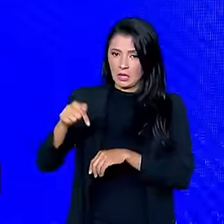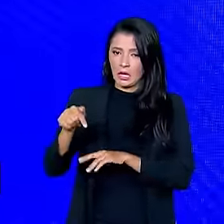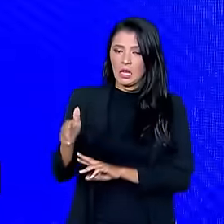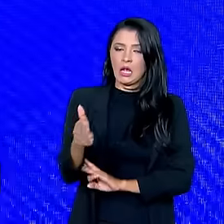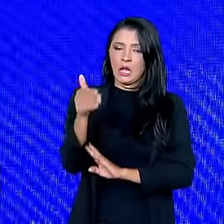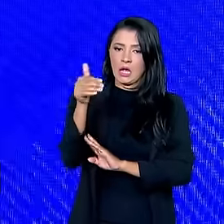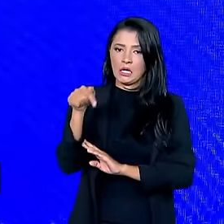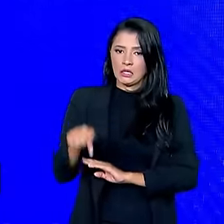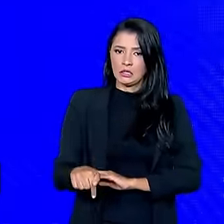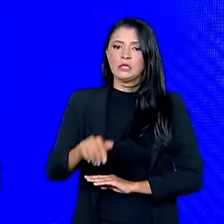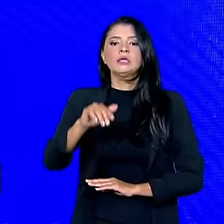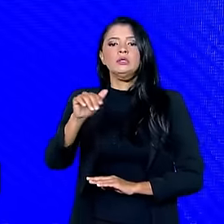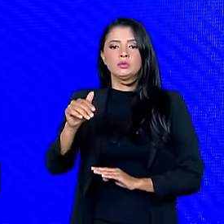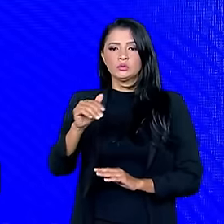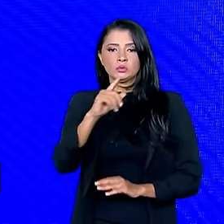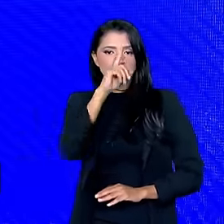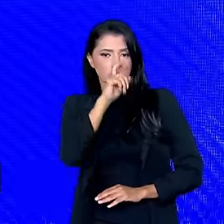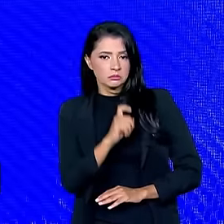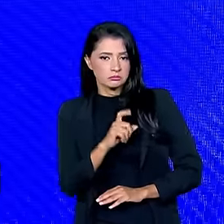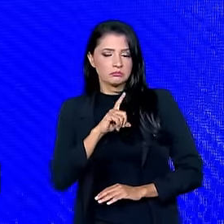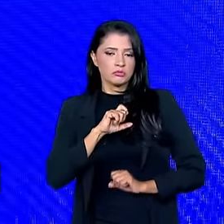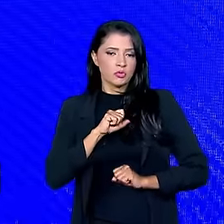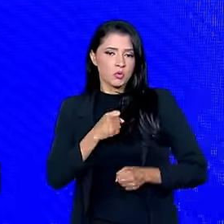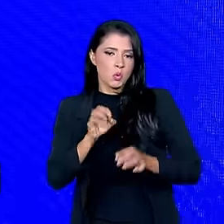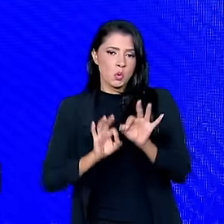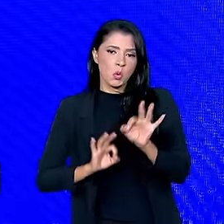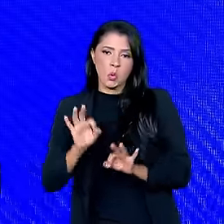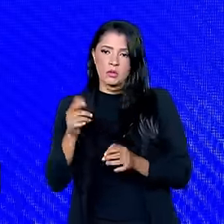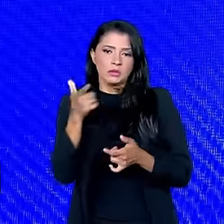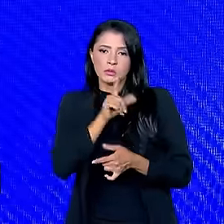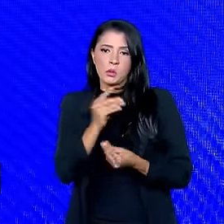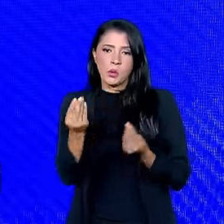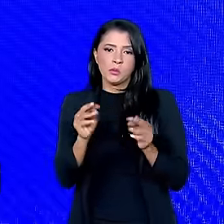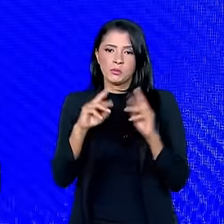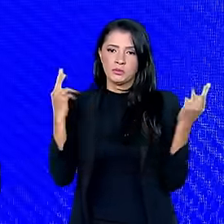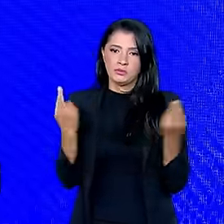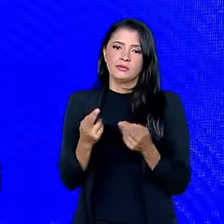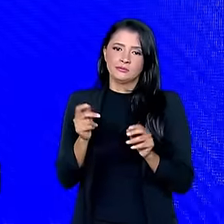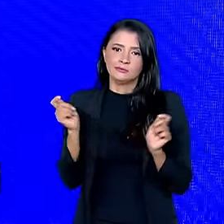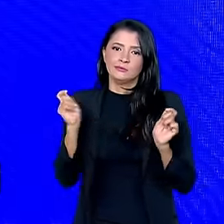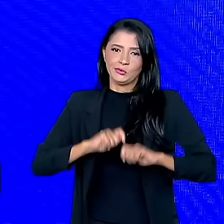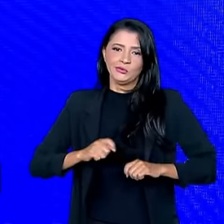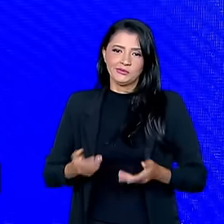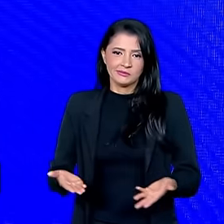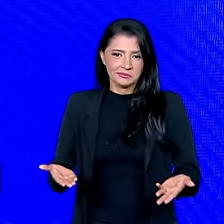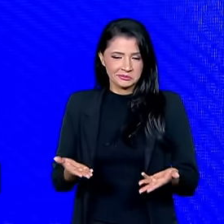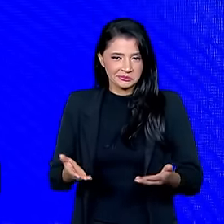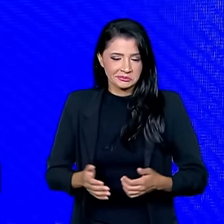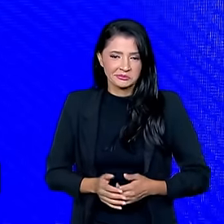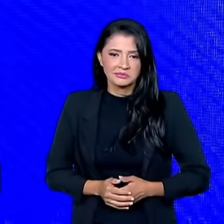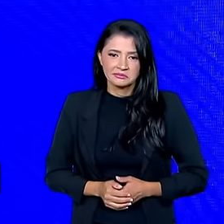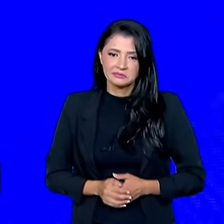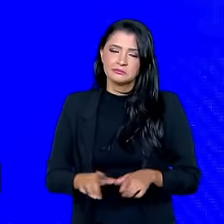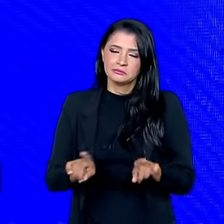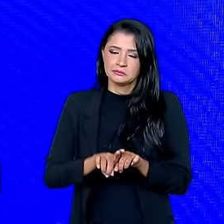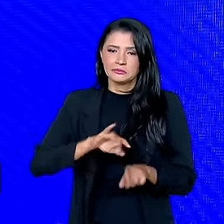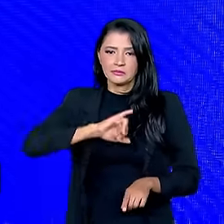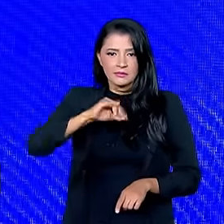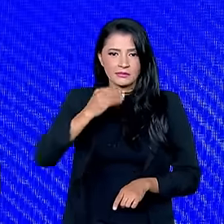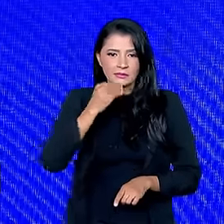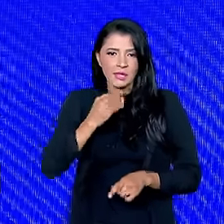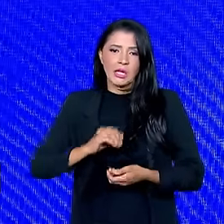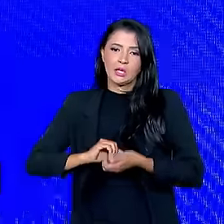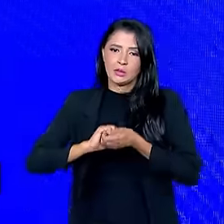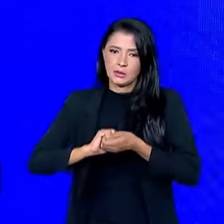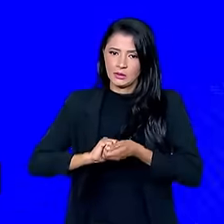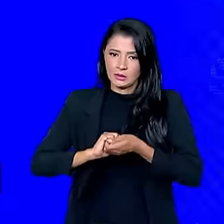Catar pelo empenho, sem os quais nós não teríamos condição de fazer essa reunião. E queria aproveitar e cumprimentar o senador